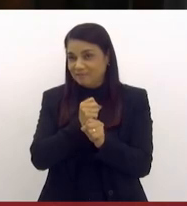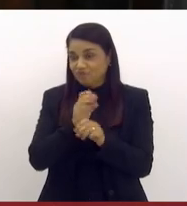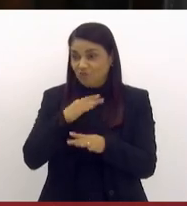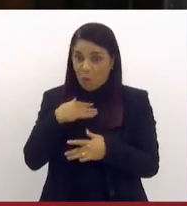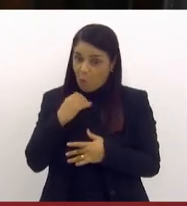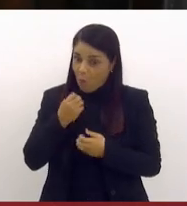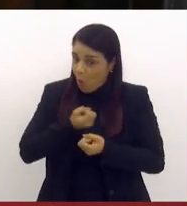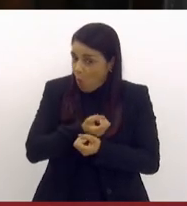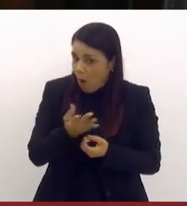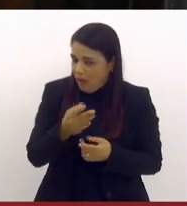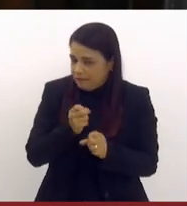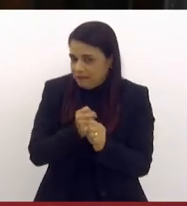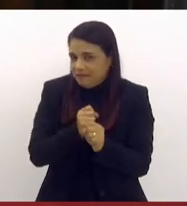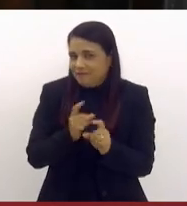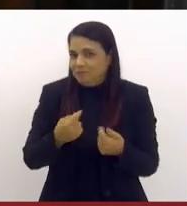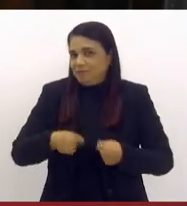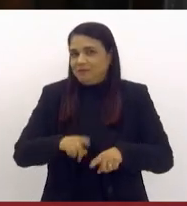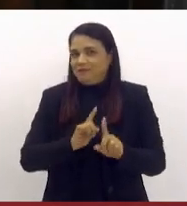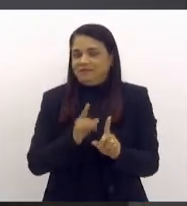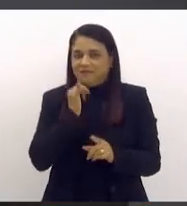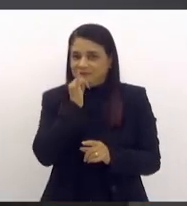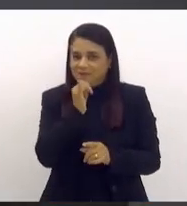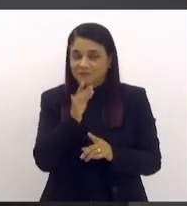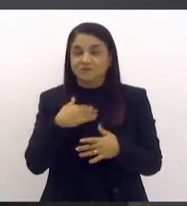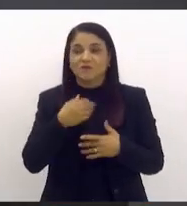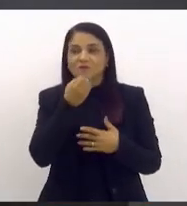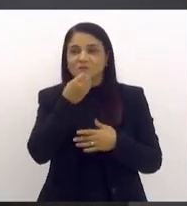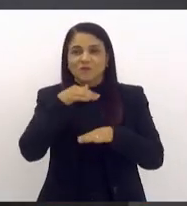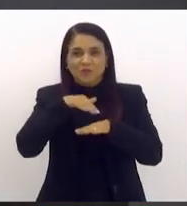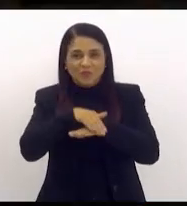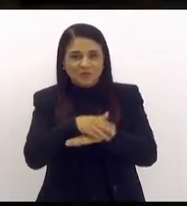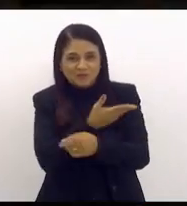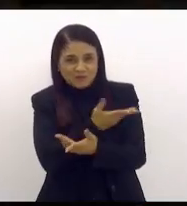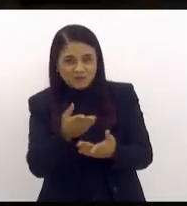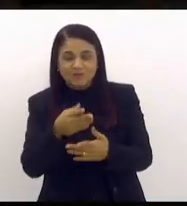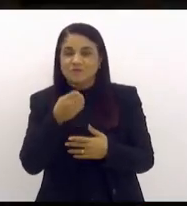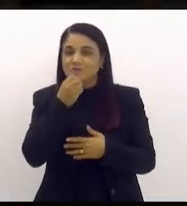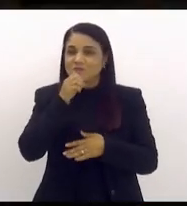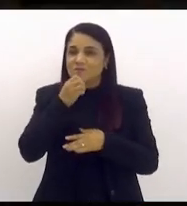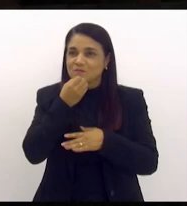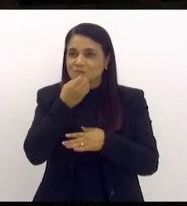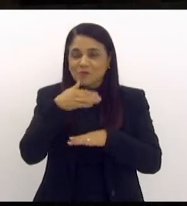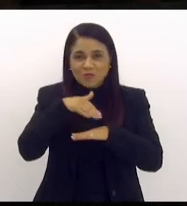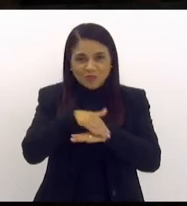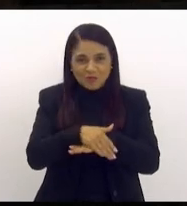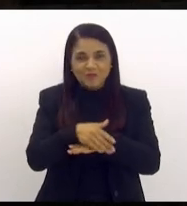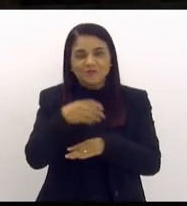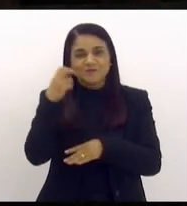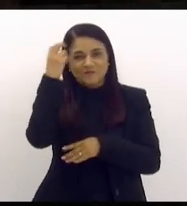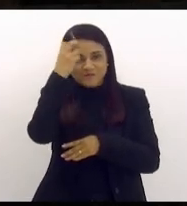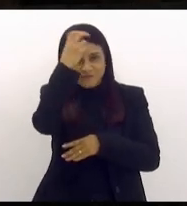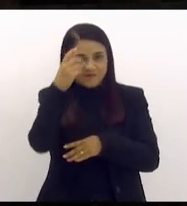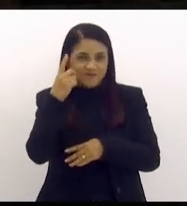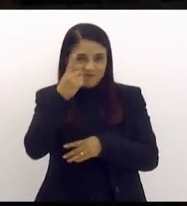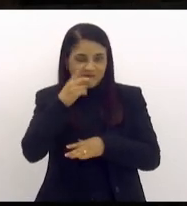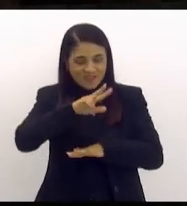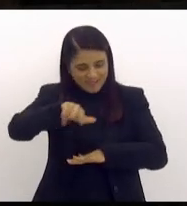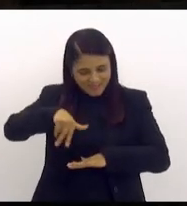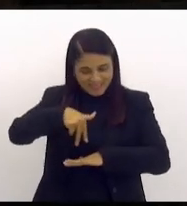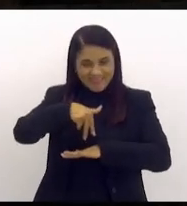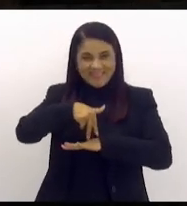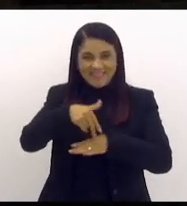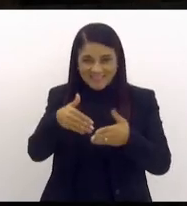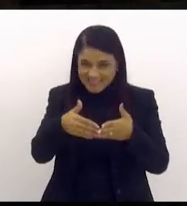dizer quantos Boa noite a todos boa noite deputada Verônica peço licença para usar da Tribuna para matar matar